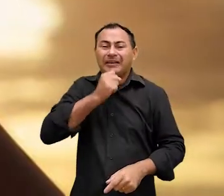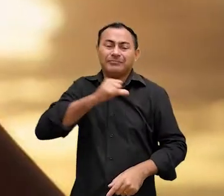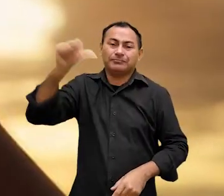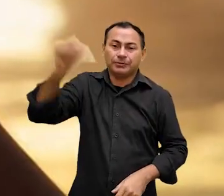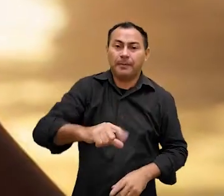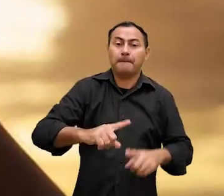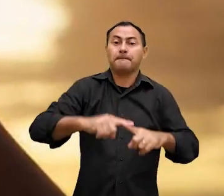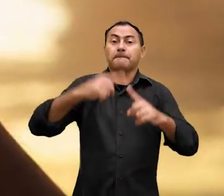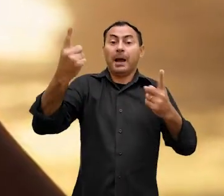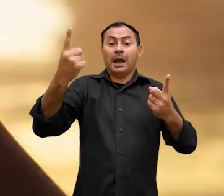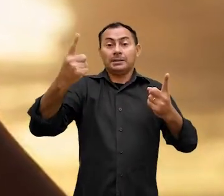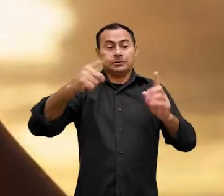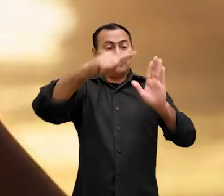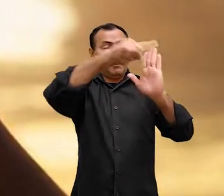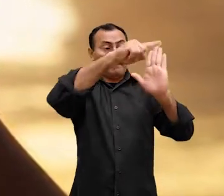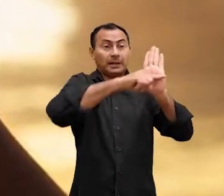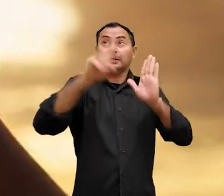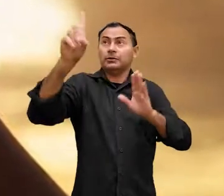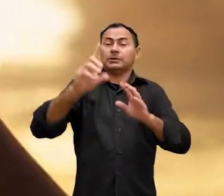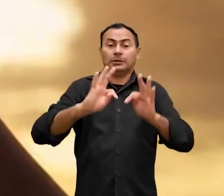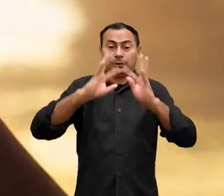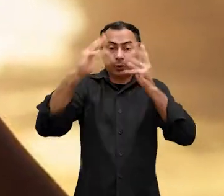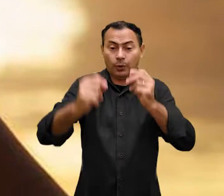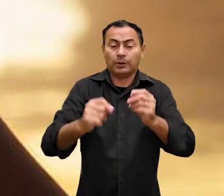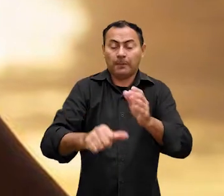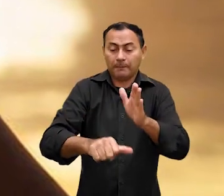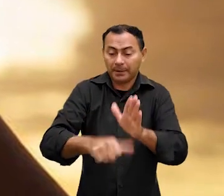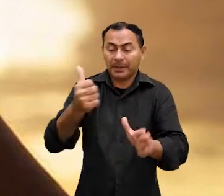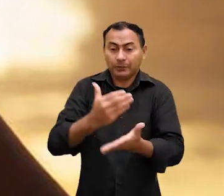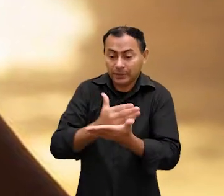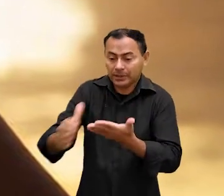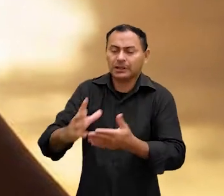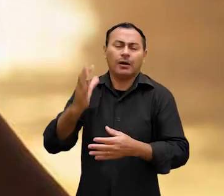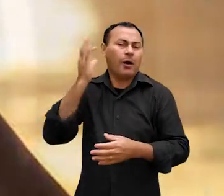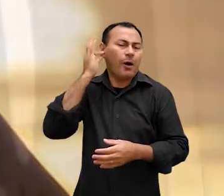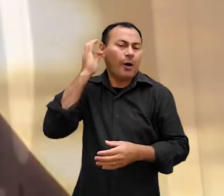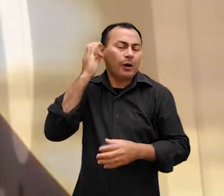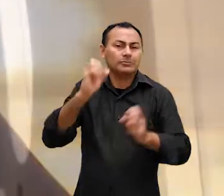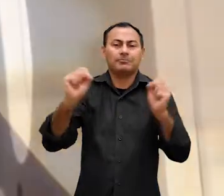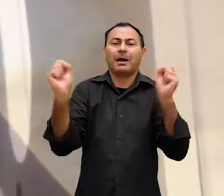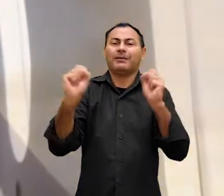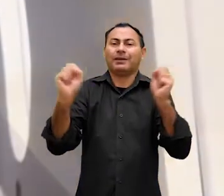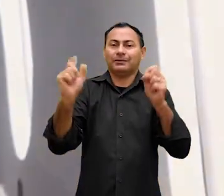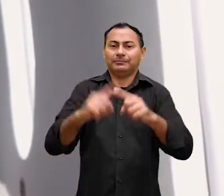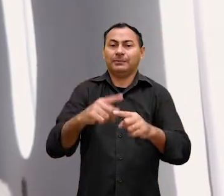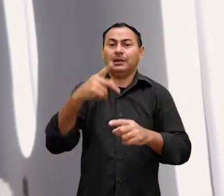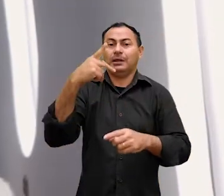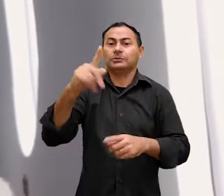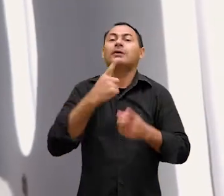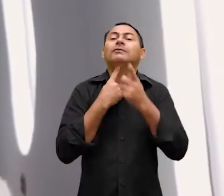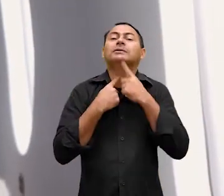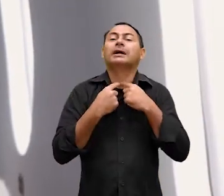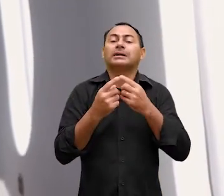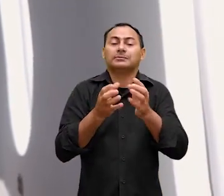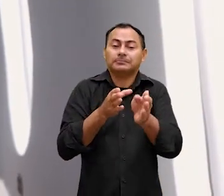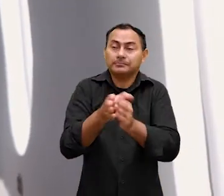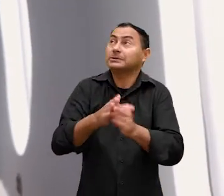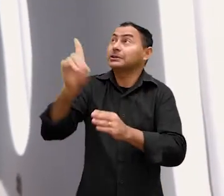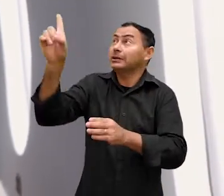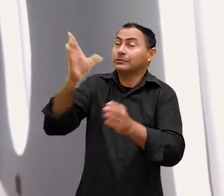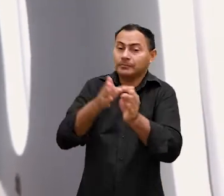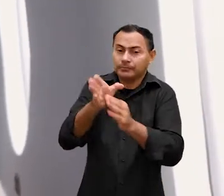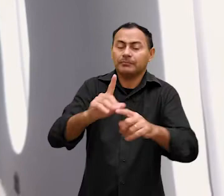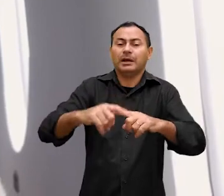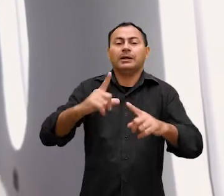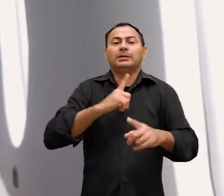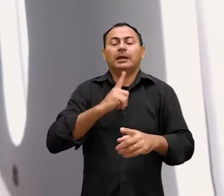de Deus é que todos tenham uma primeira fase maravilhosa, ideal. Essa é sua vontade orientadora. Mas também existe a